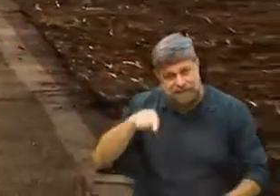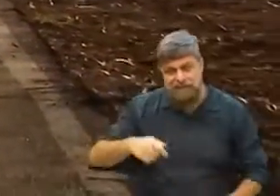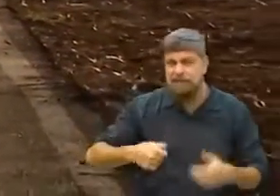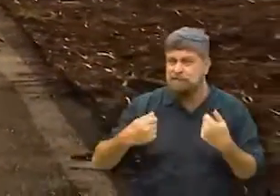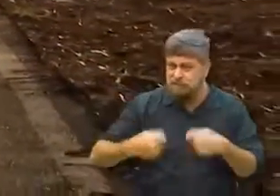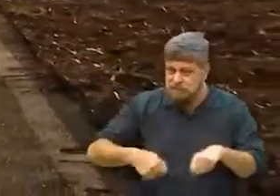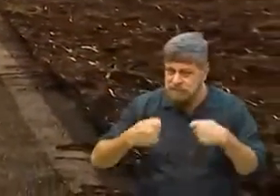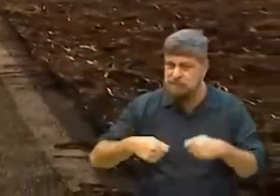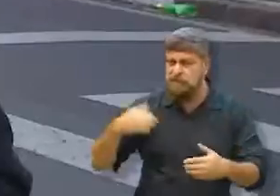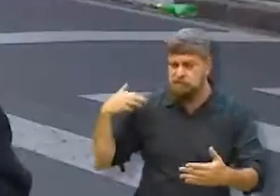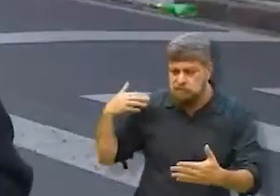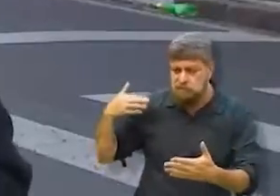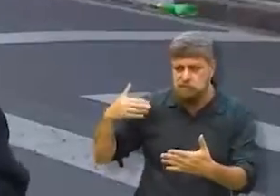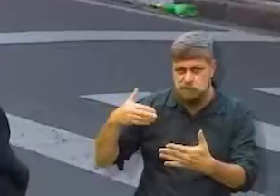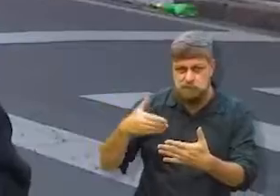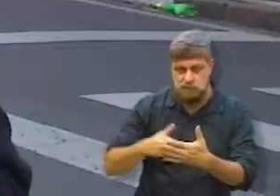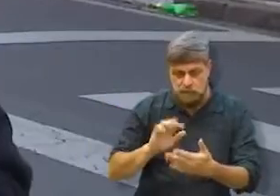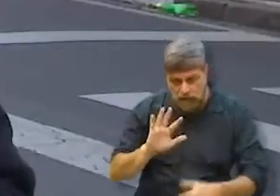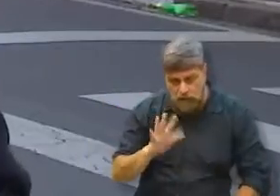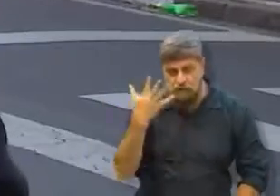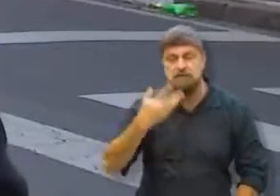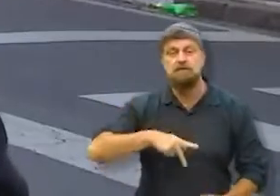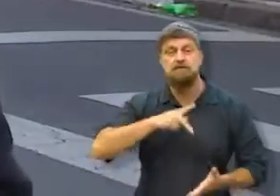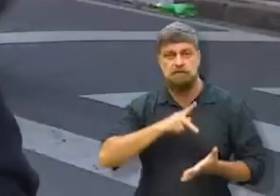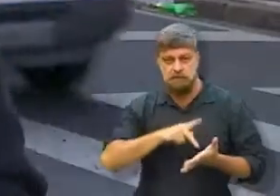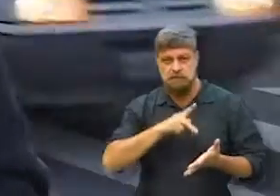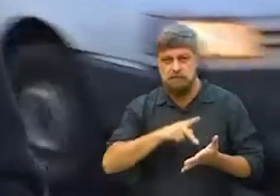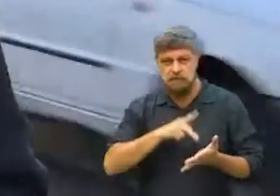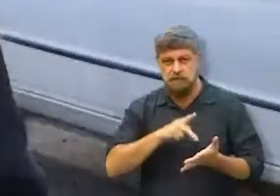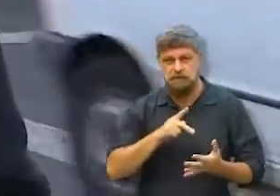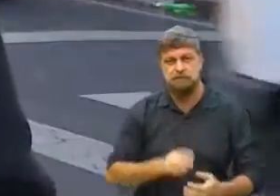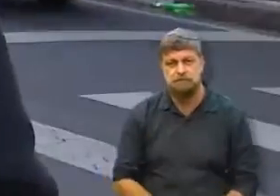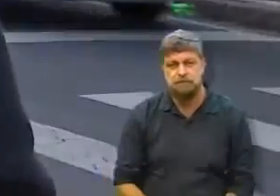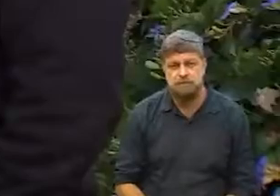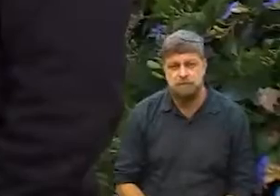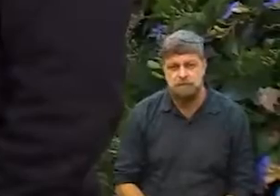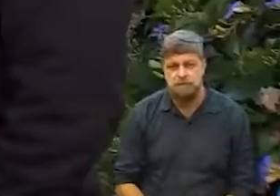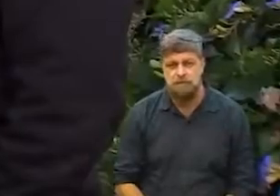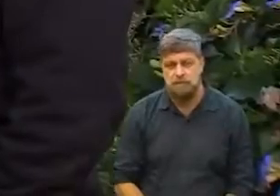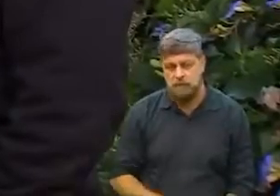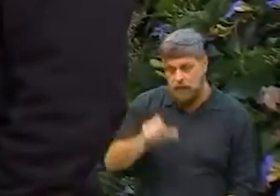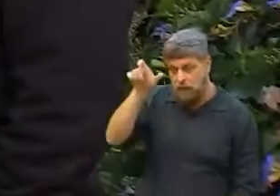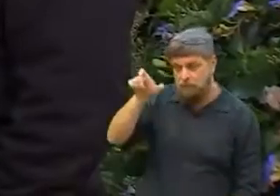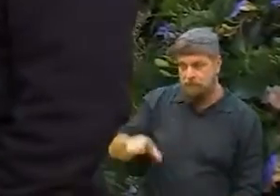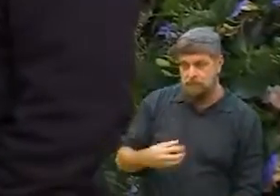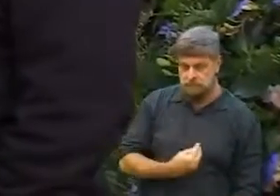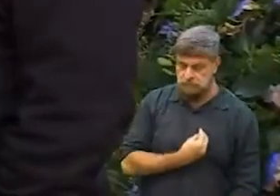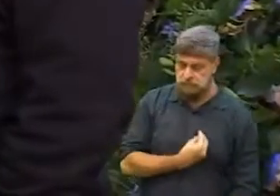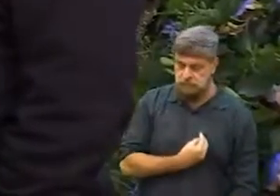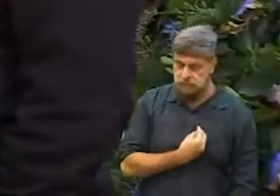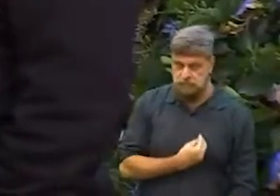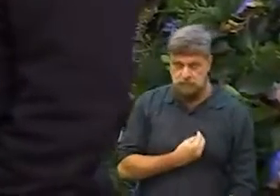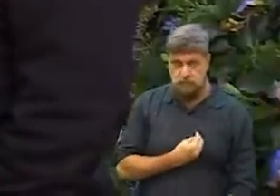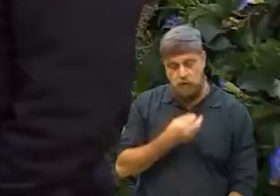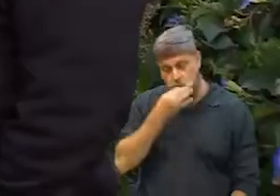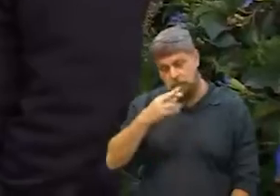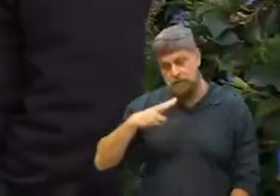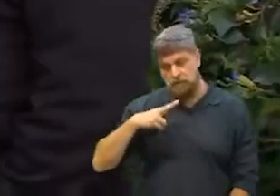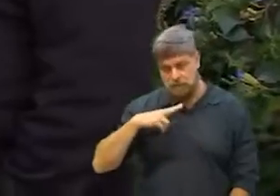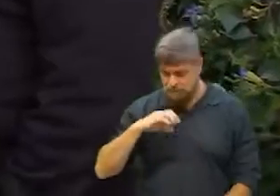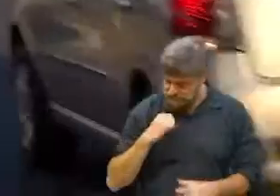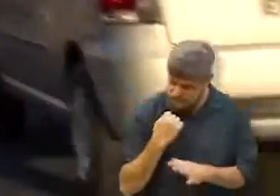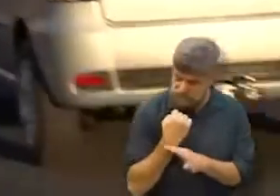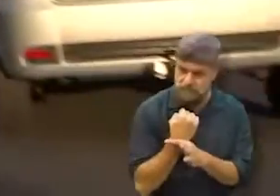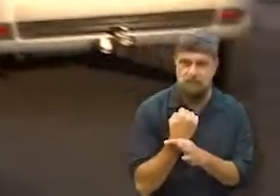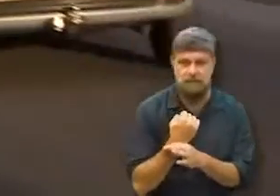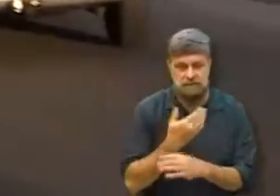que muito precisava e isso vai se tornar uma realidade agora aqui na nossa região. Para o César, a avenida voltará a ter